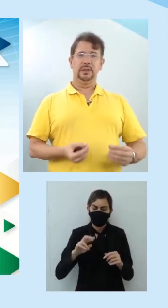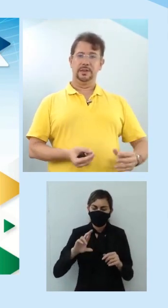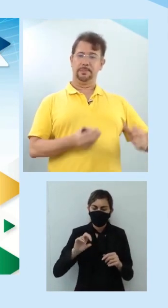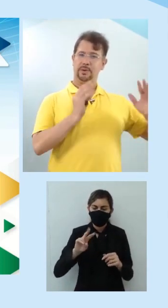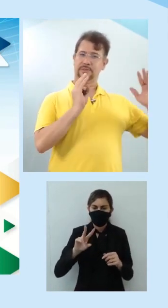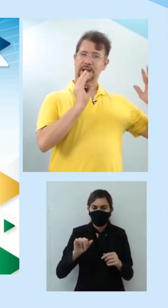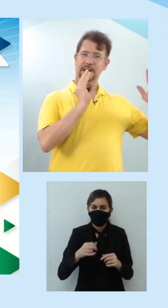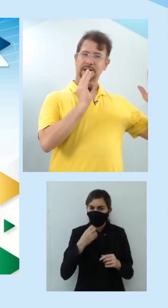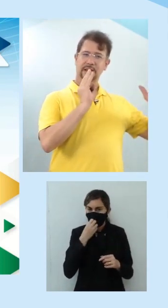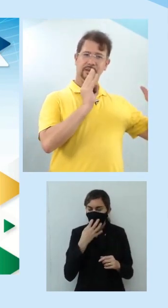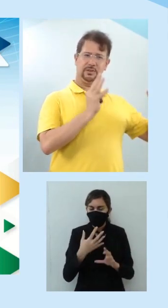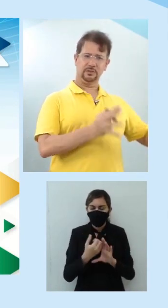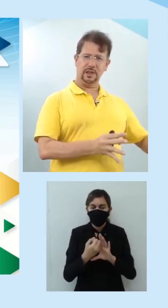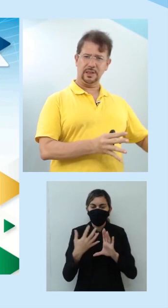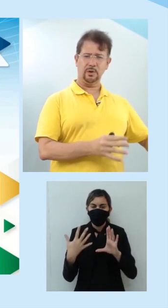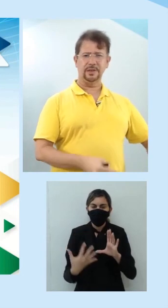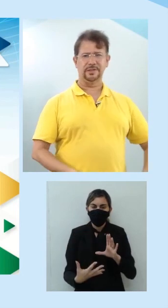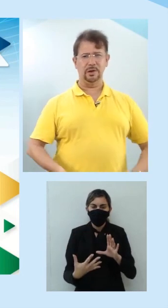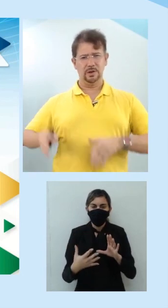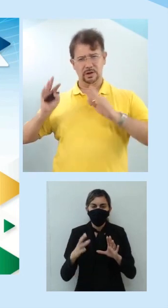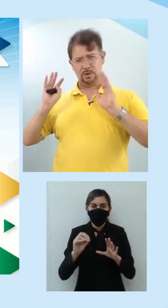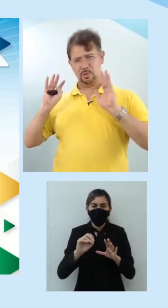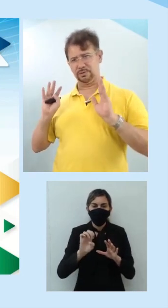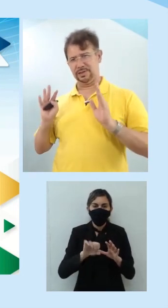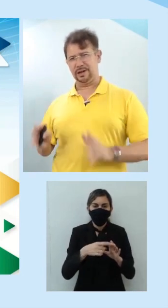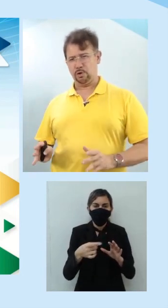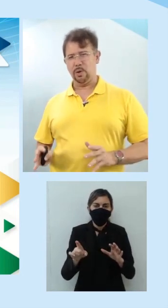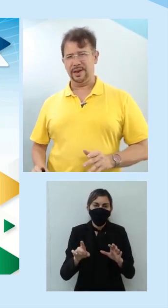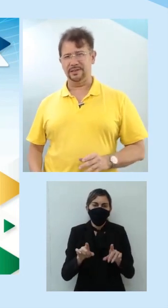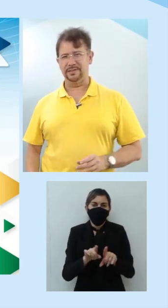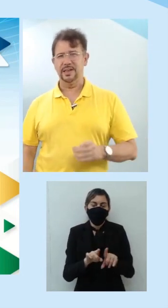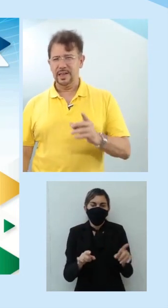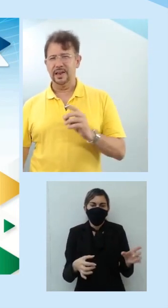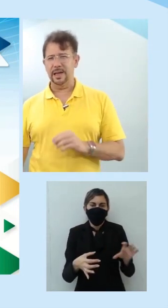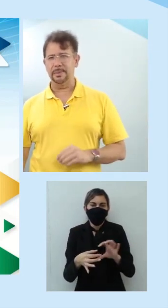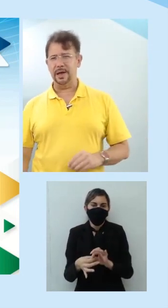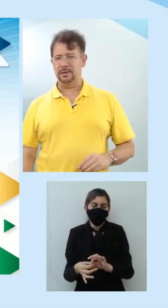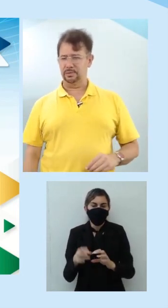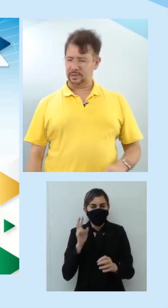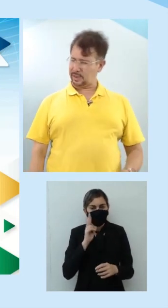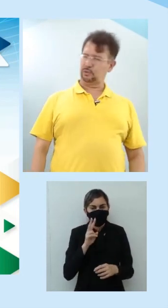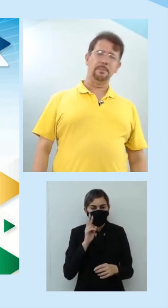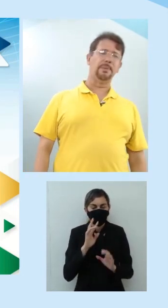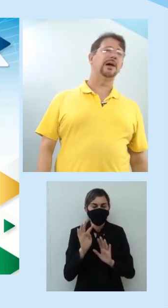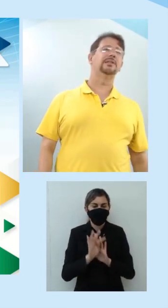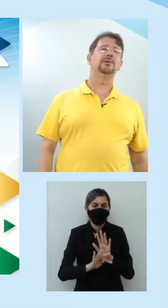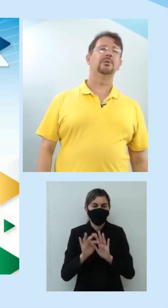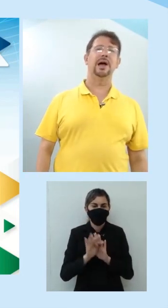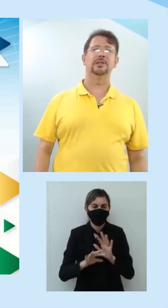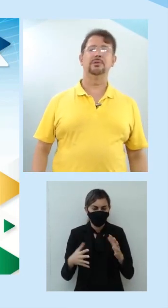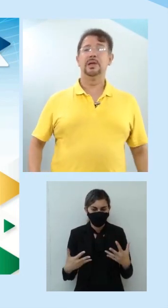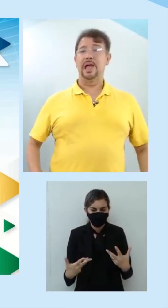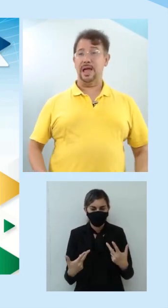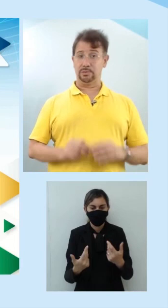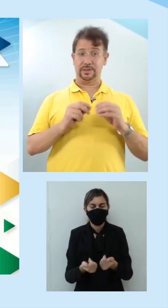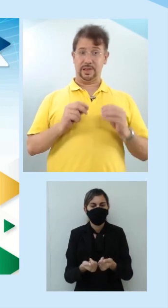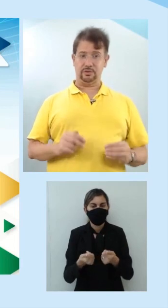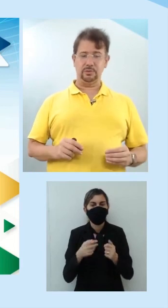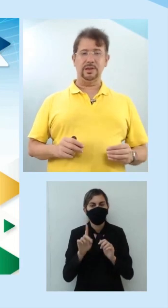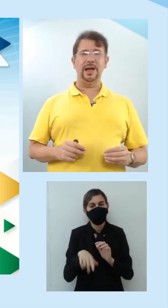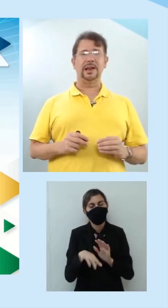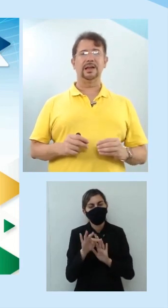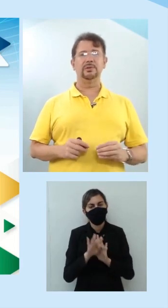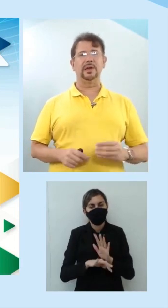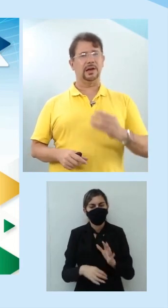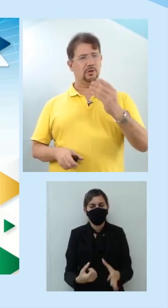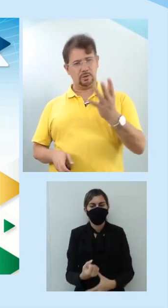provido de boas características, tanto na coesão quanto na coerência. E lembrar que um texto bem articulado é um texto